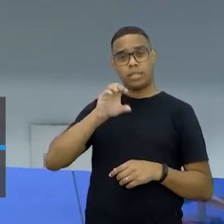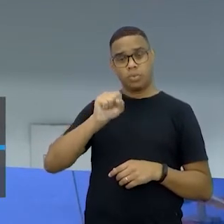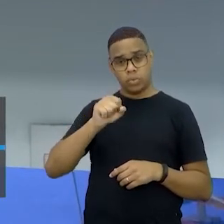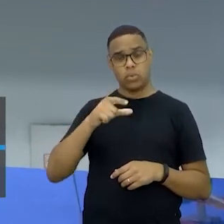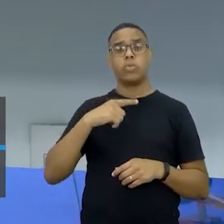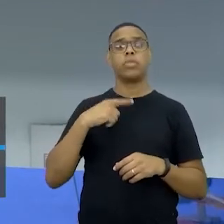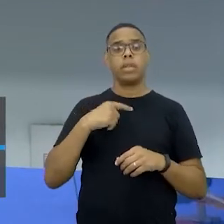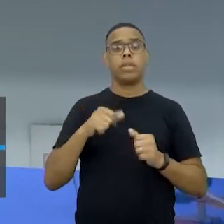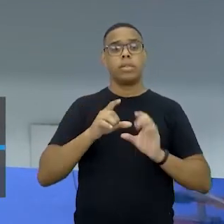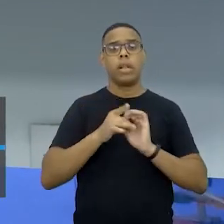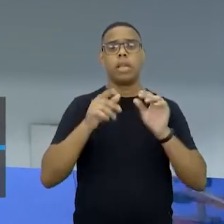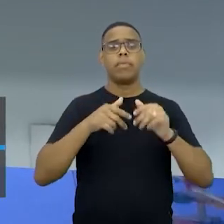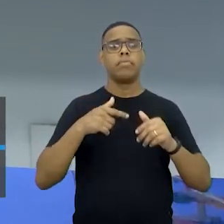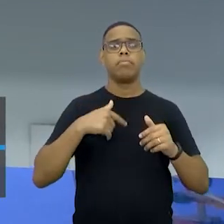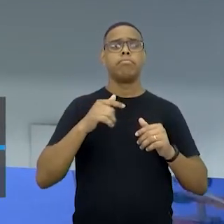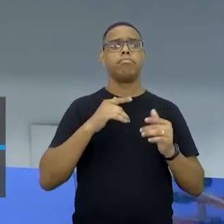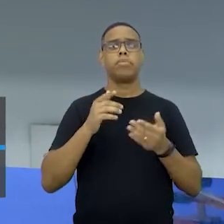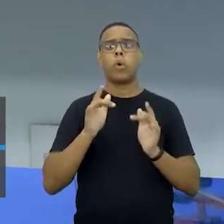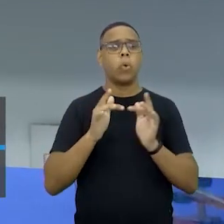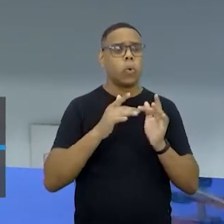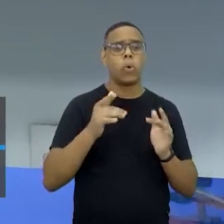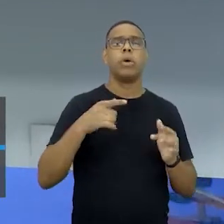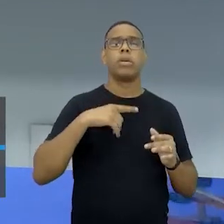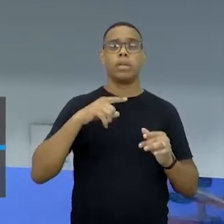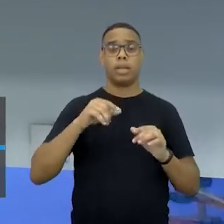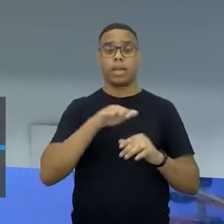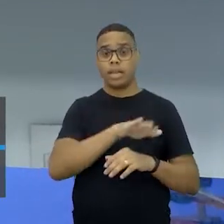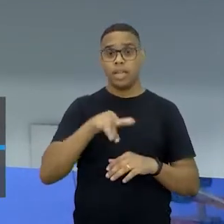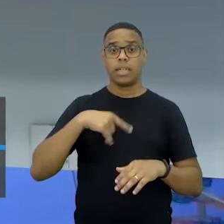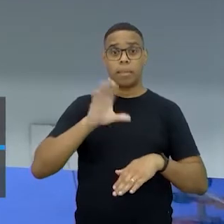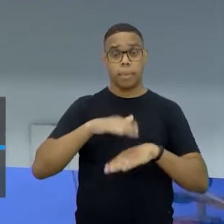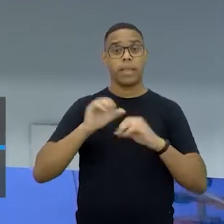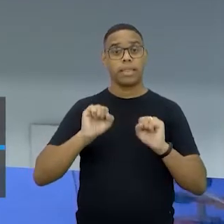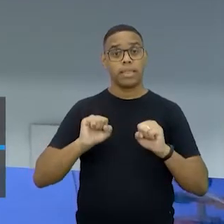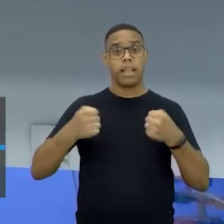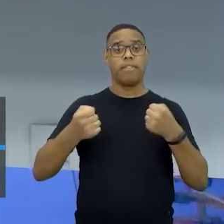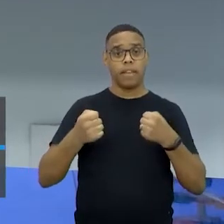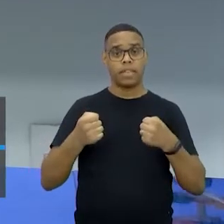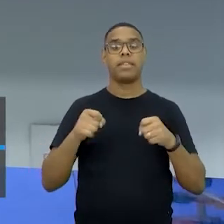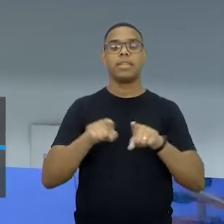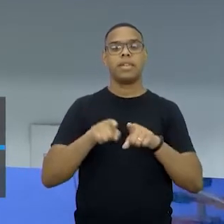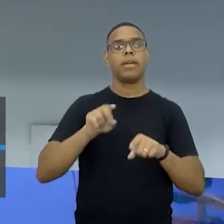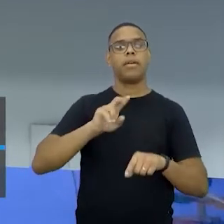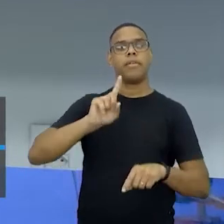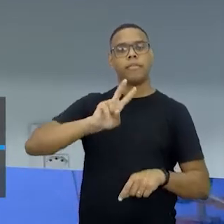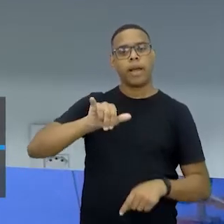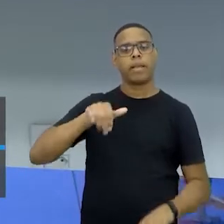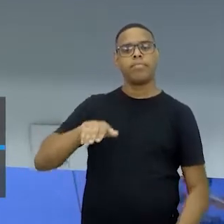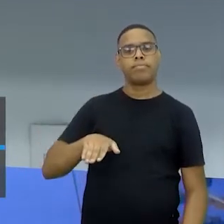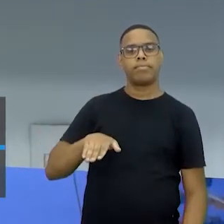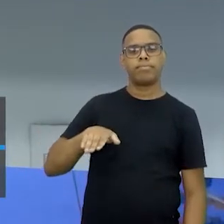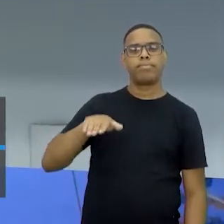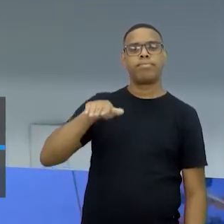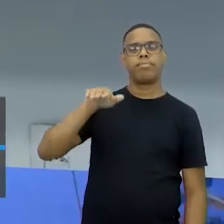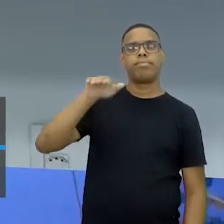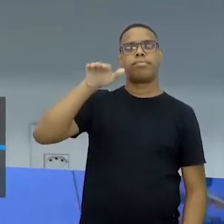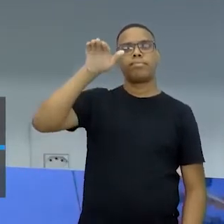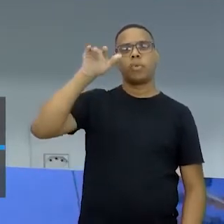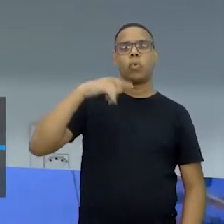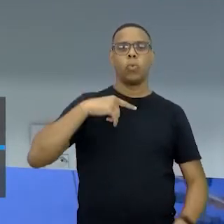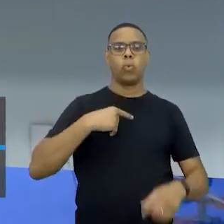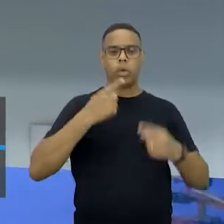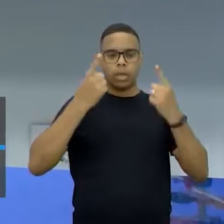aumenta e as defesas das nossas crianças e aí a gente se torna também adultos que também